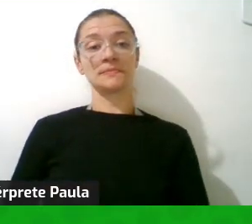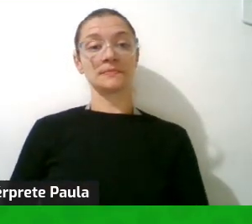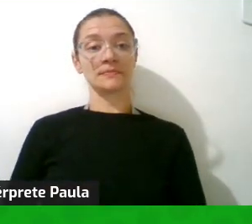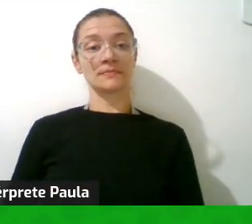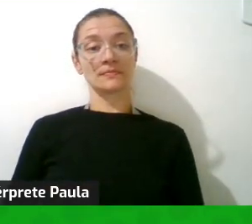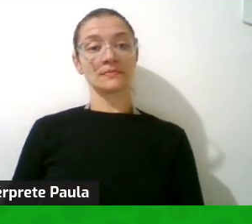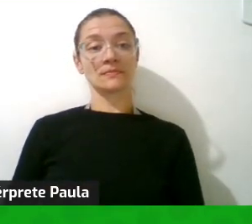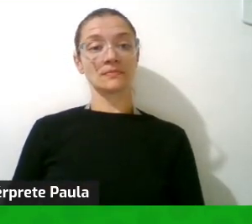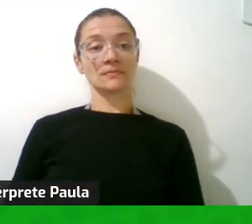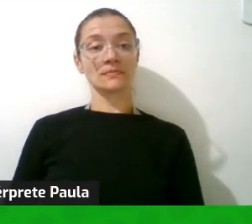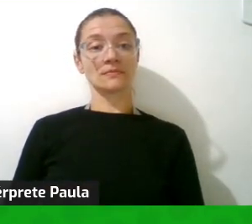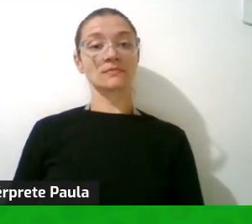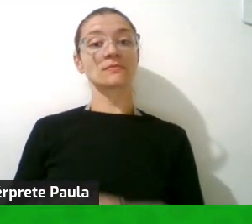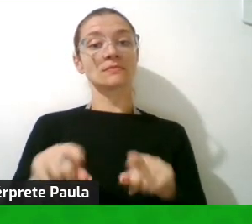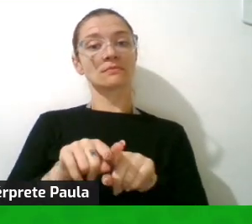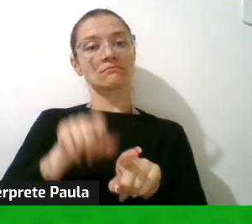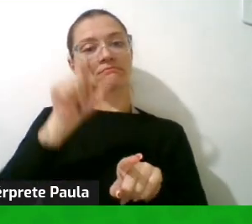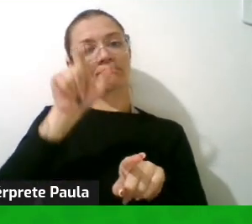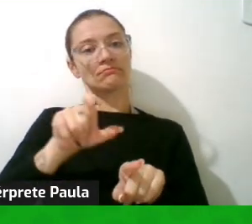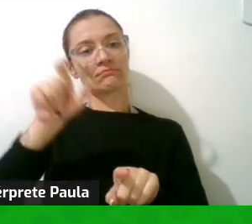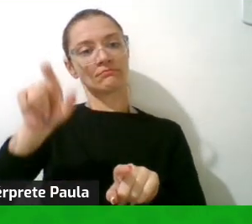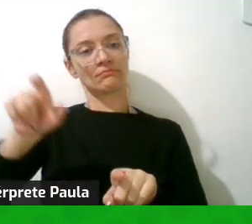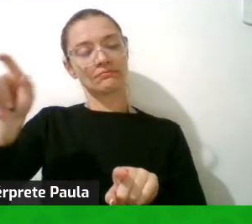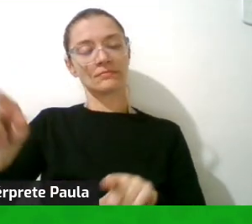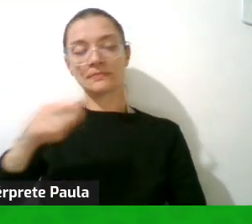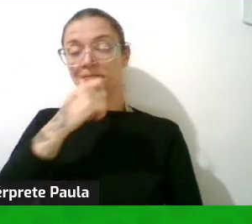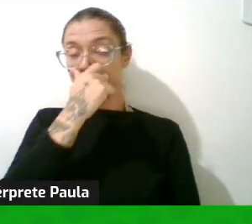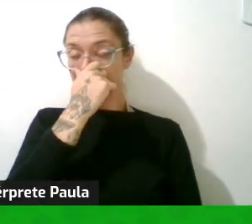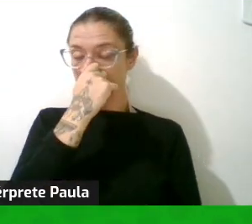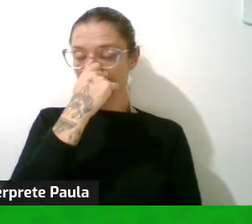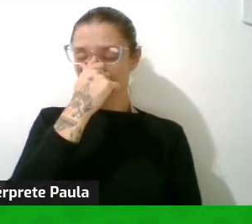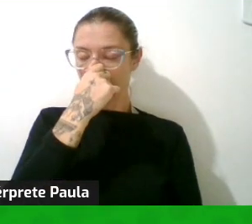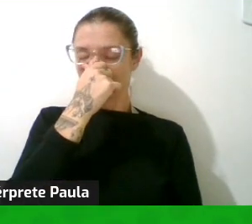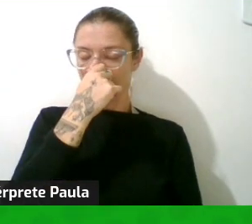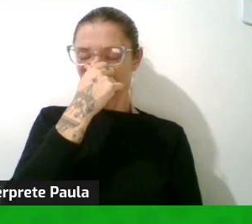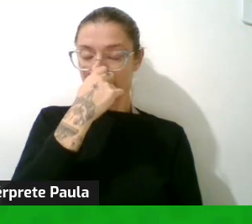E aqui ele está ali as colunas, né? O critério vai em aspas.